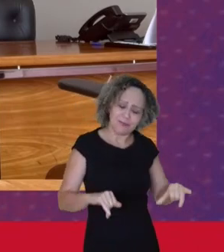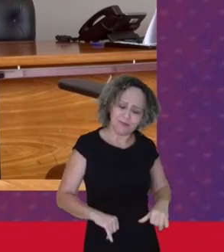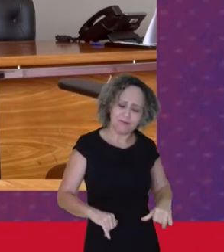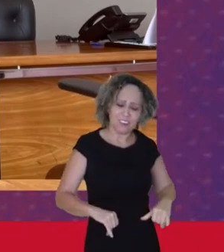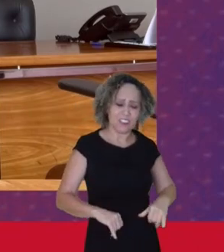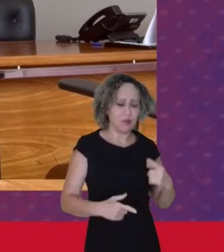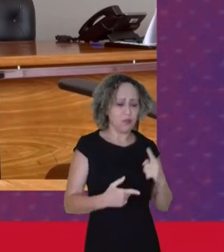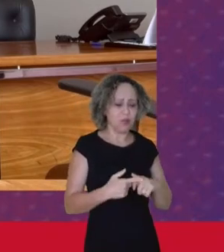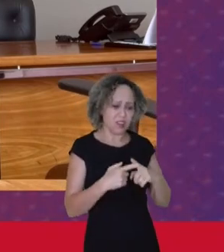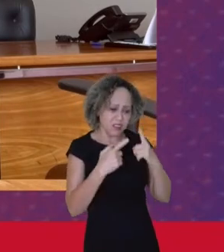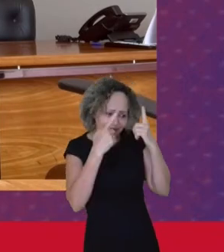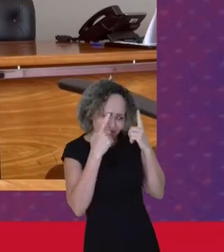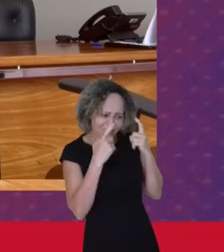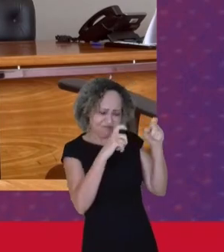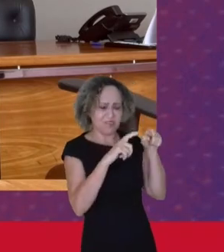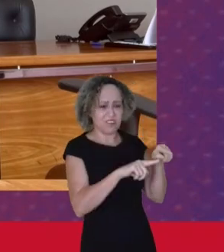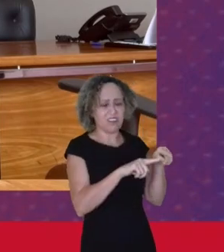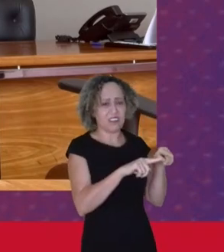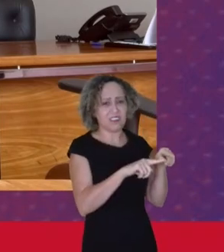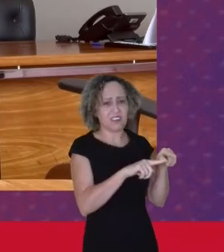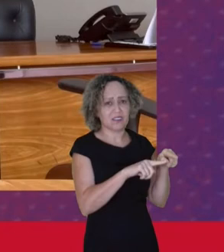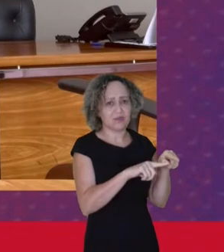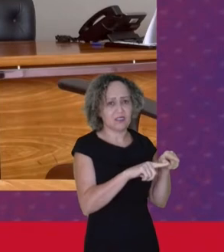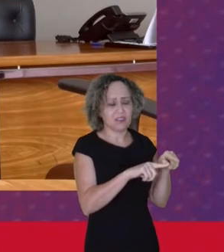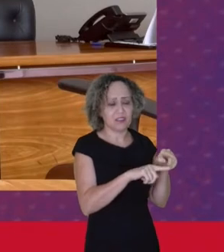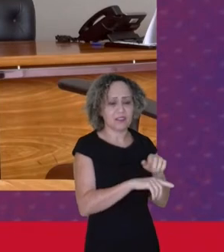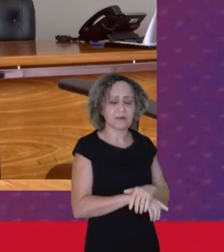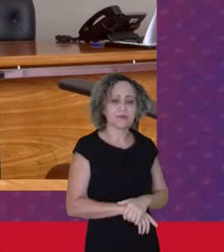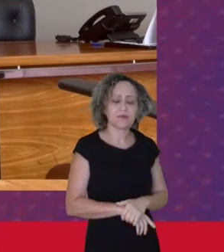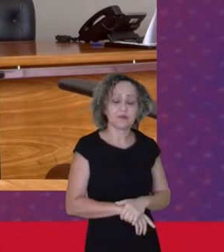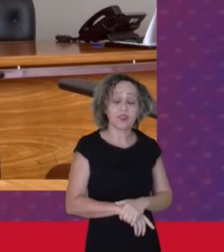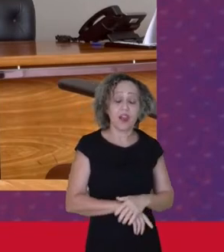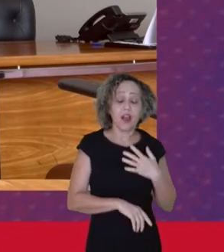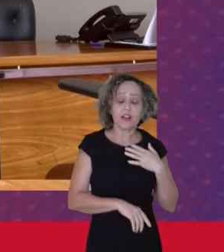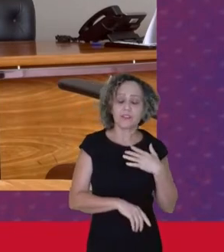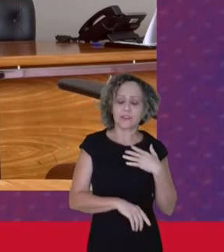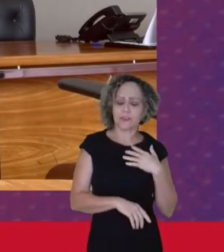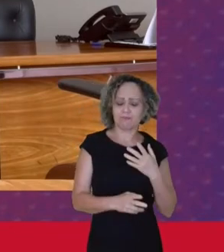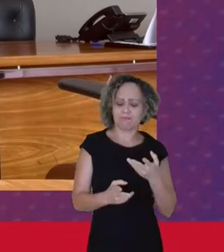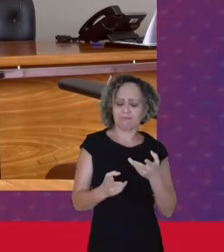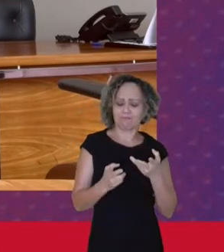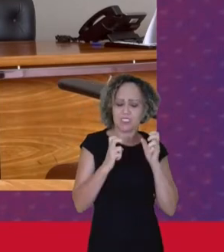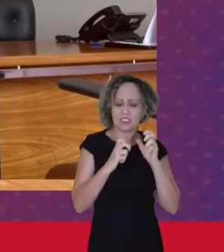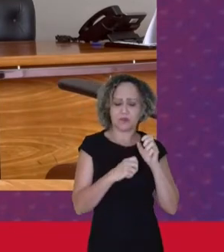né? E a gente identificou também que o Humaniza, ele